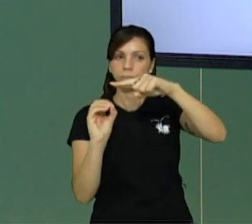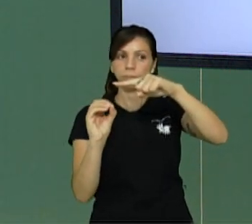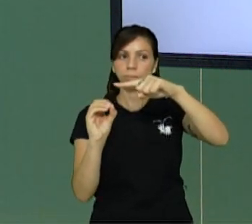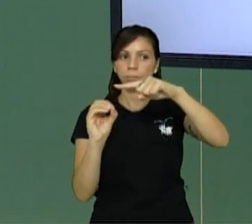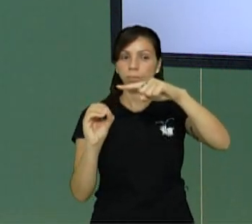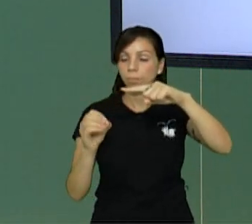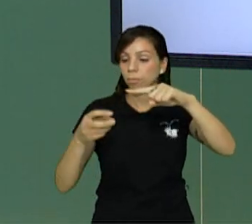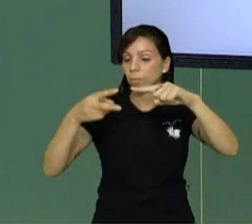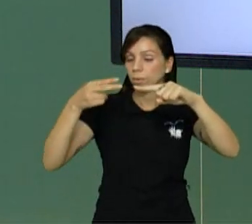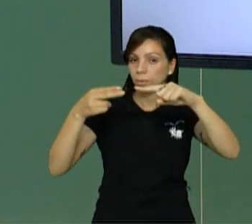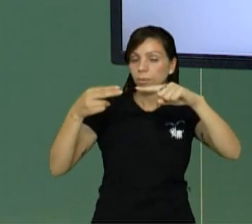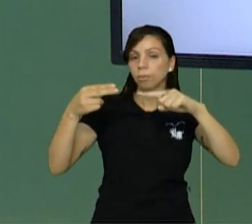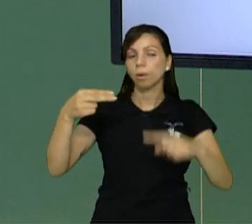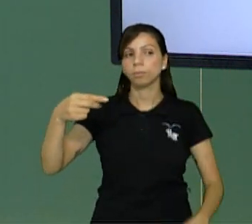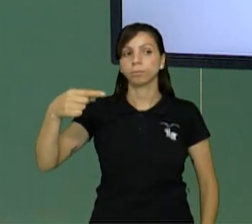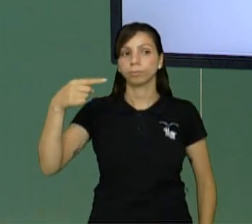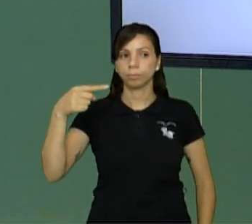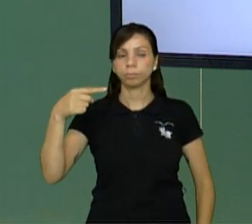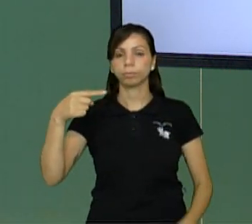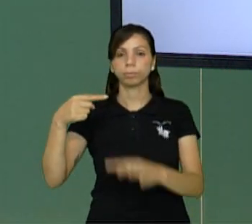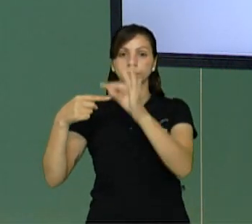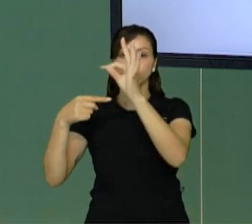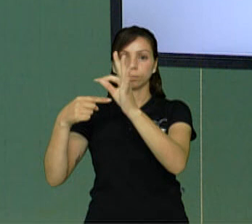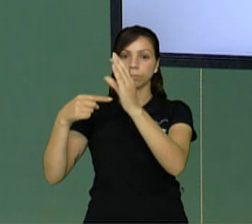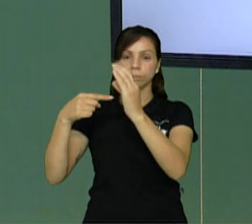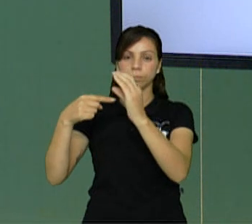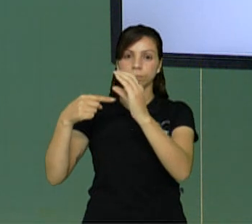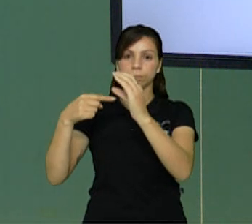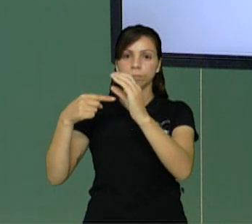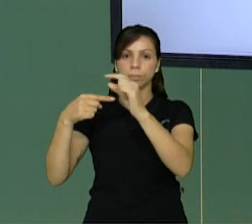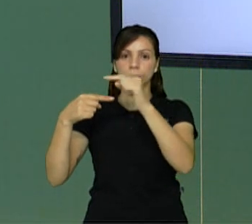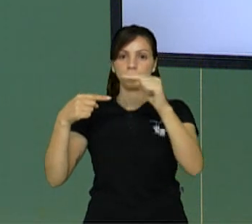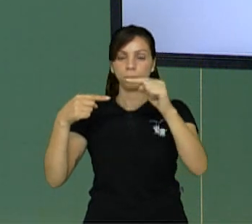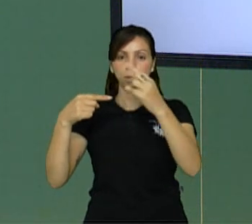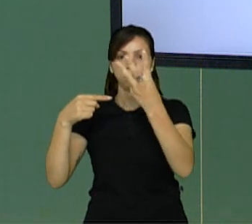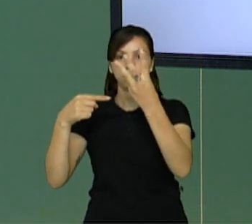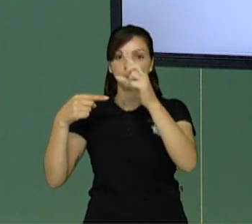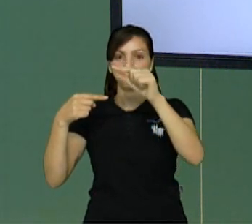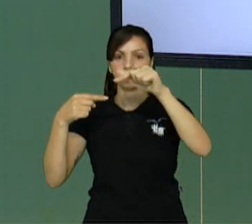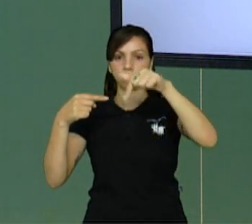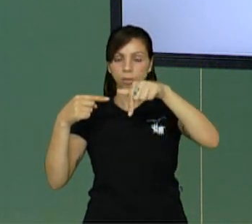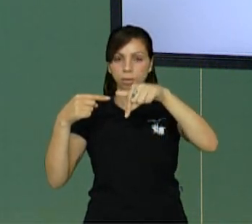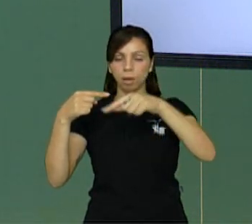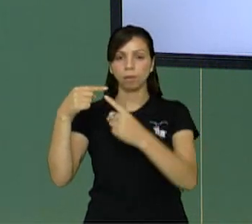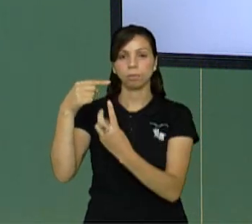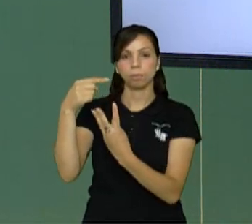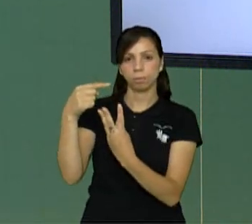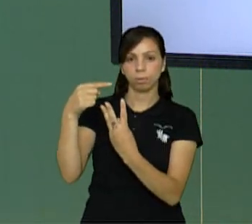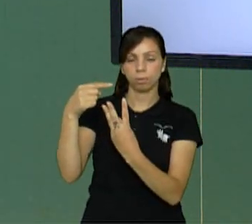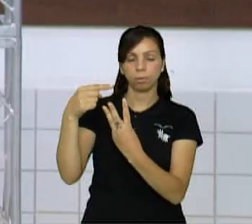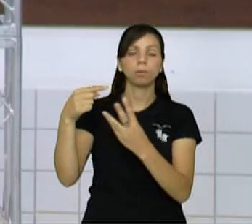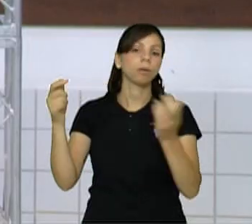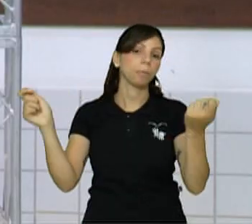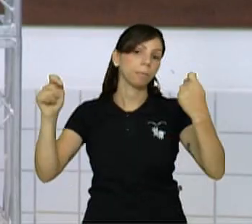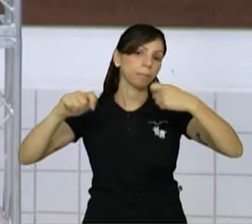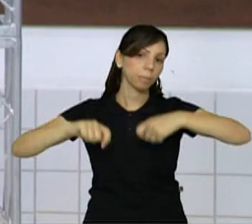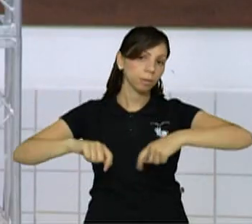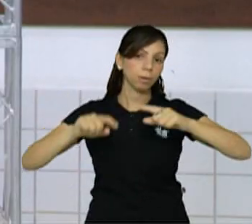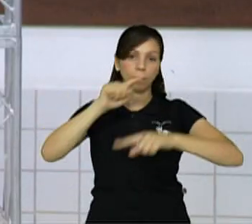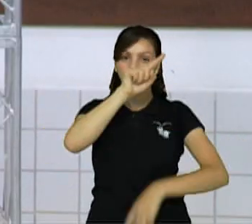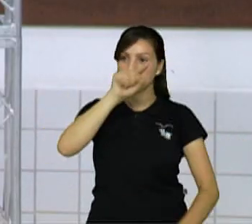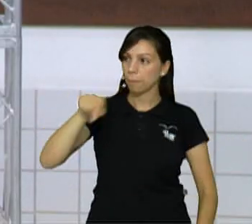é igual TC menos 37 dividido por 3. Galera, multiplica